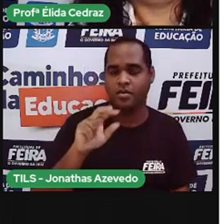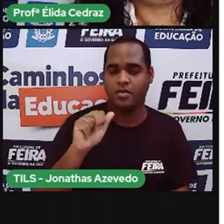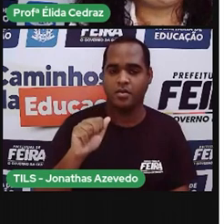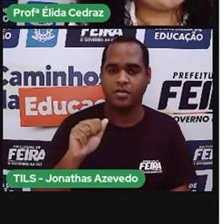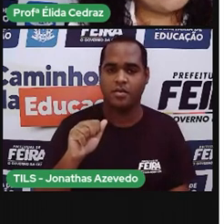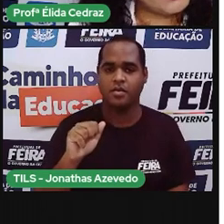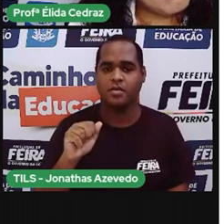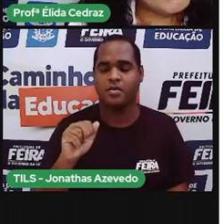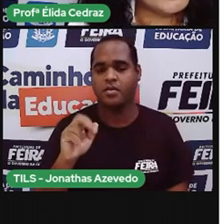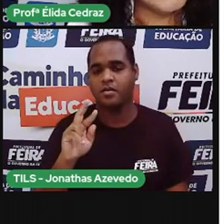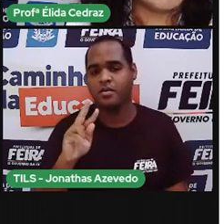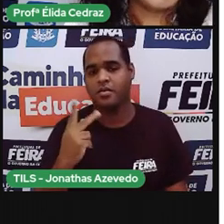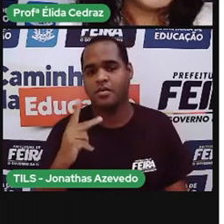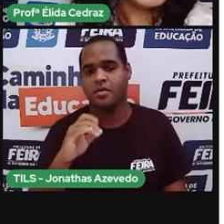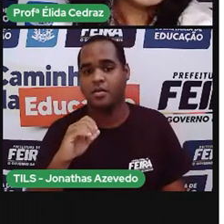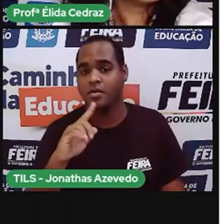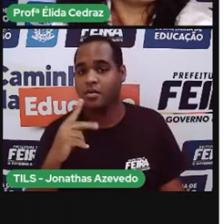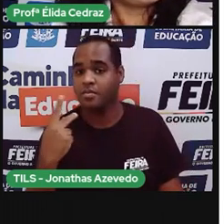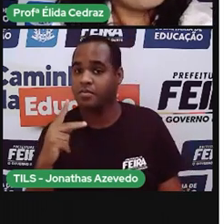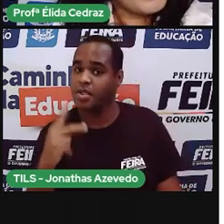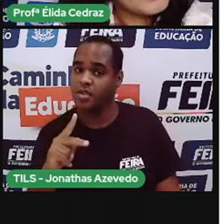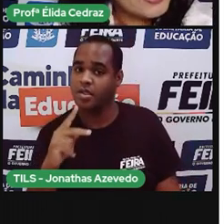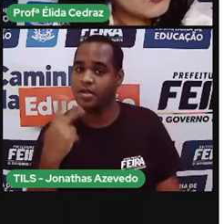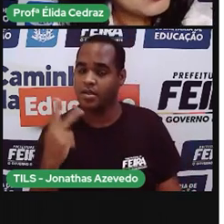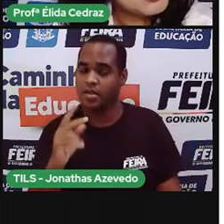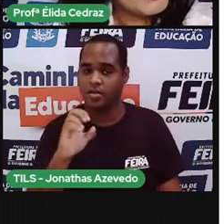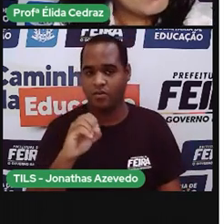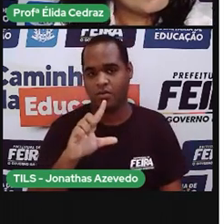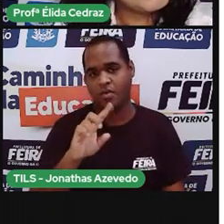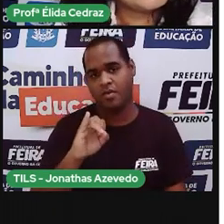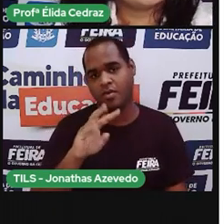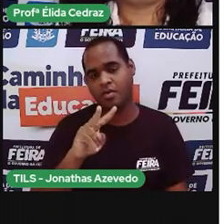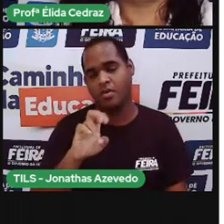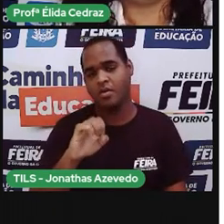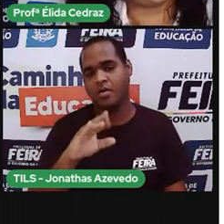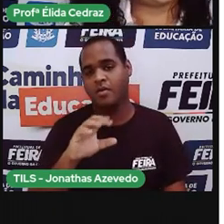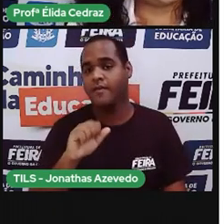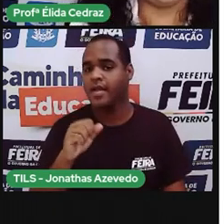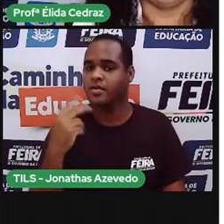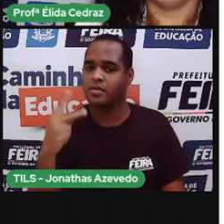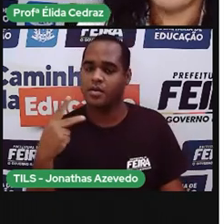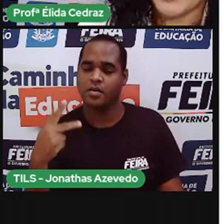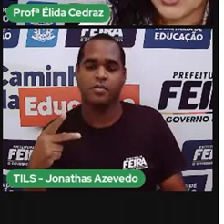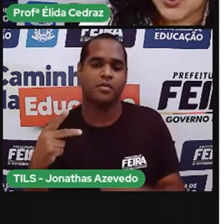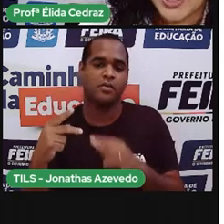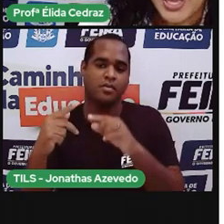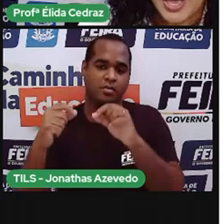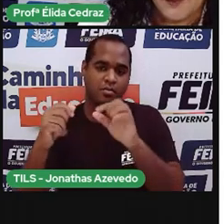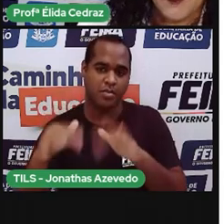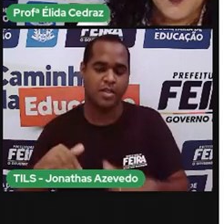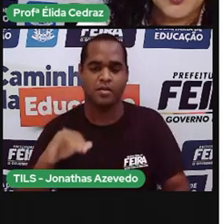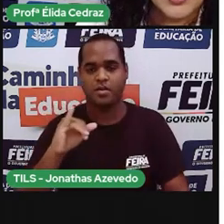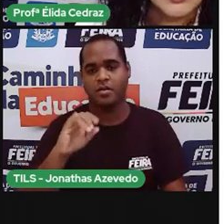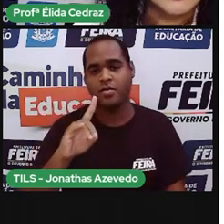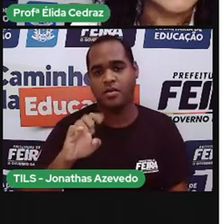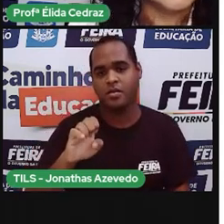coluna, o Hiper Oliveira. E na quarta e última coluna, o Mercadinho Preço